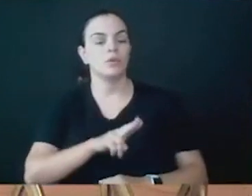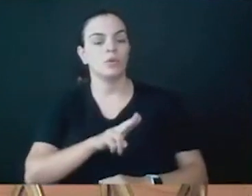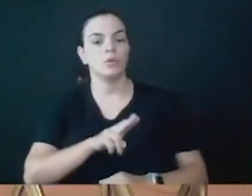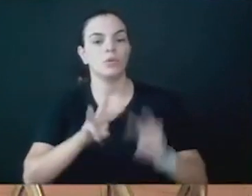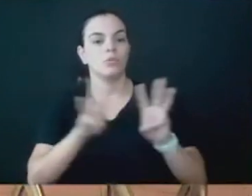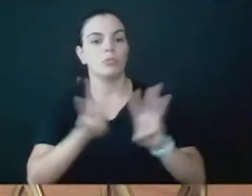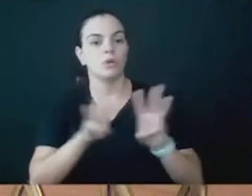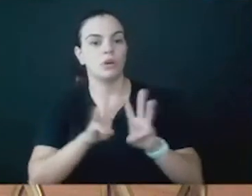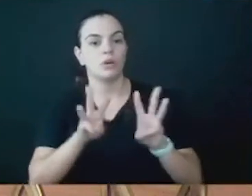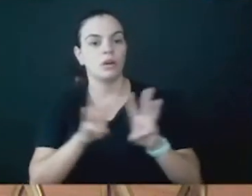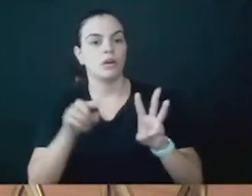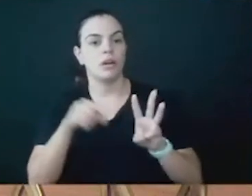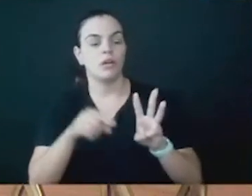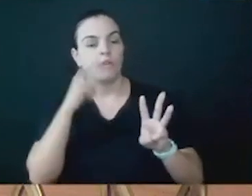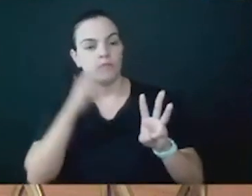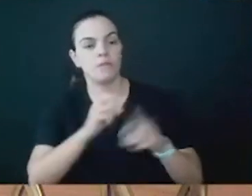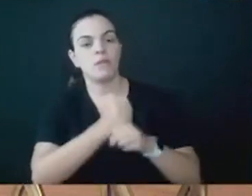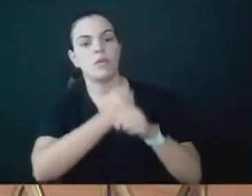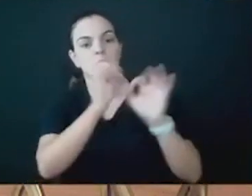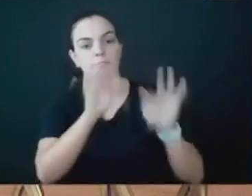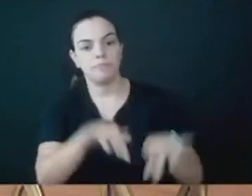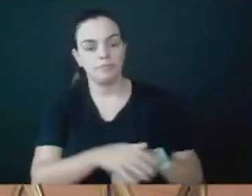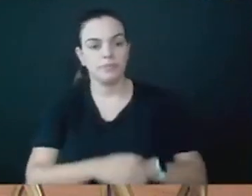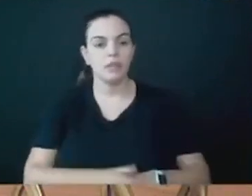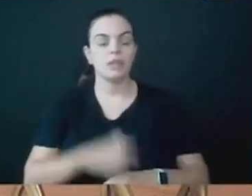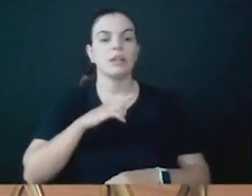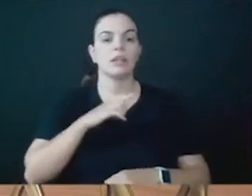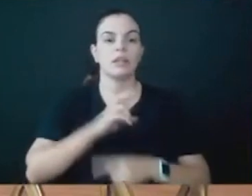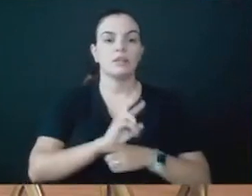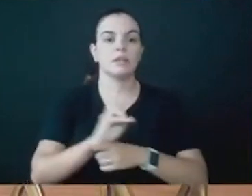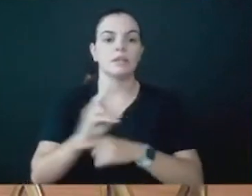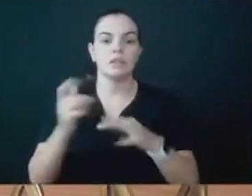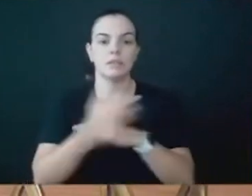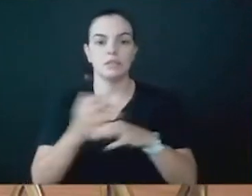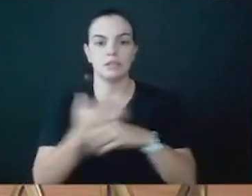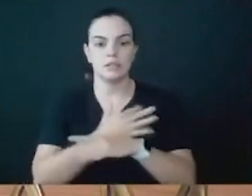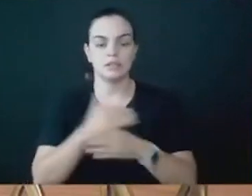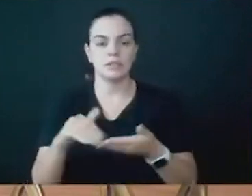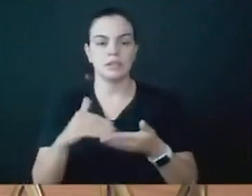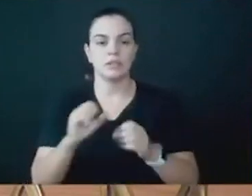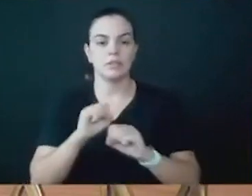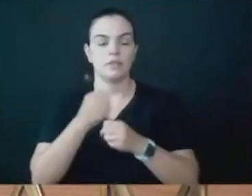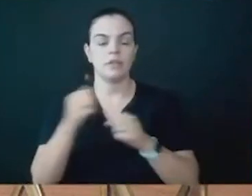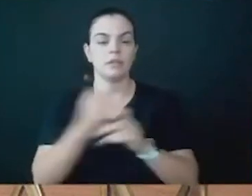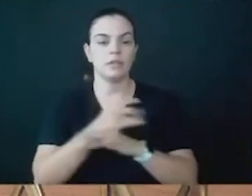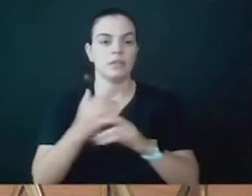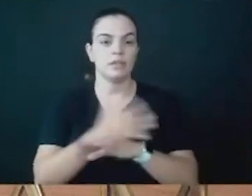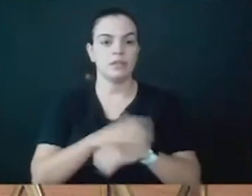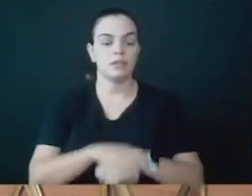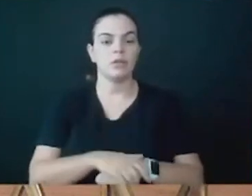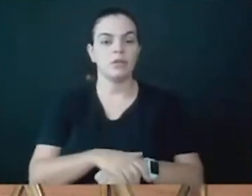serviço eletrônico. A gente tem autorização de trânsito, na Secretaria de Defesa e Trânsito também, como outro serviço. O Curitiba